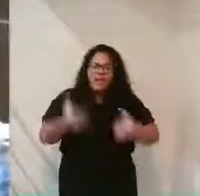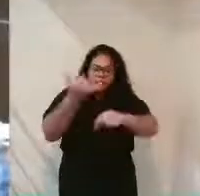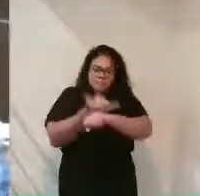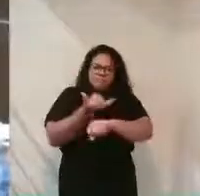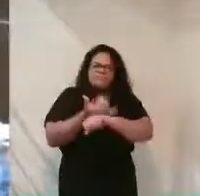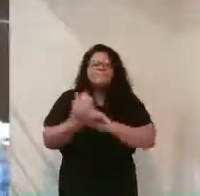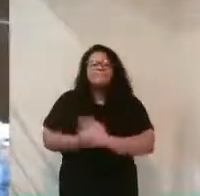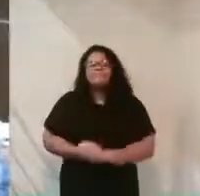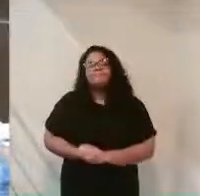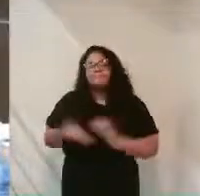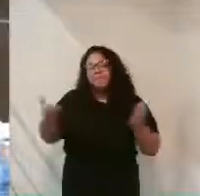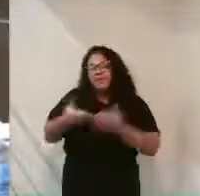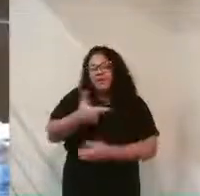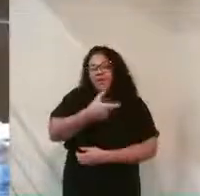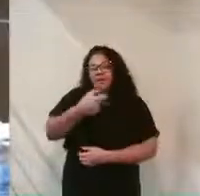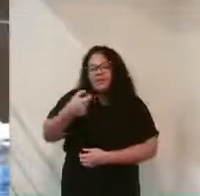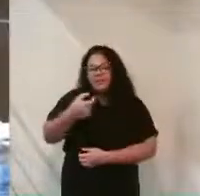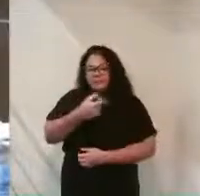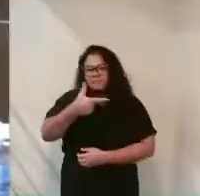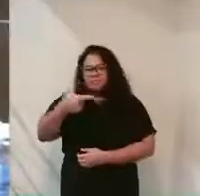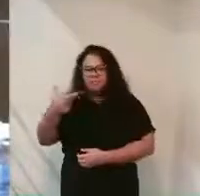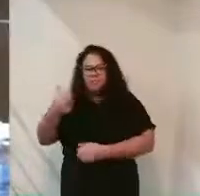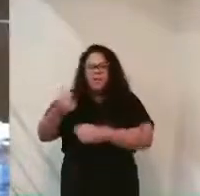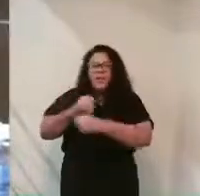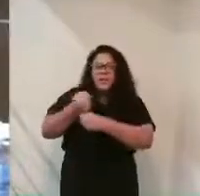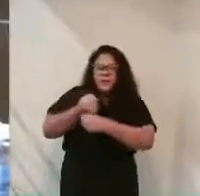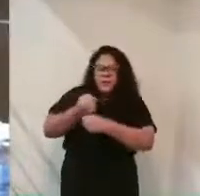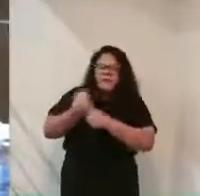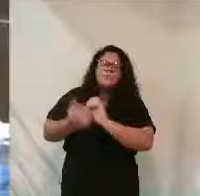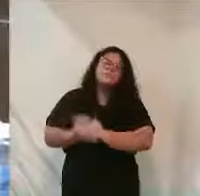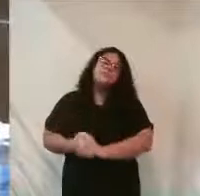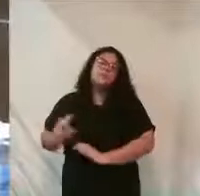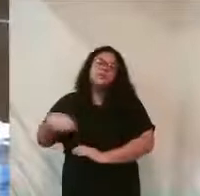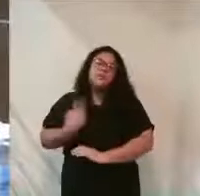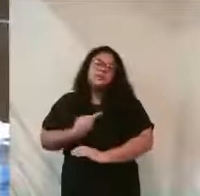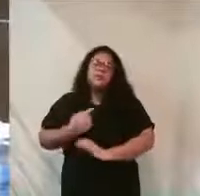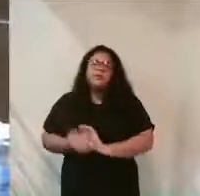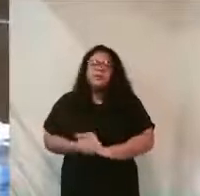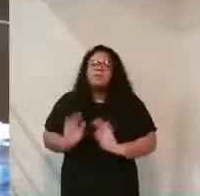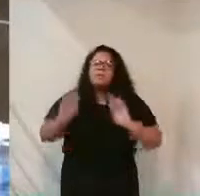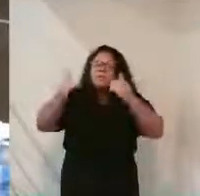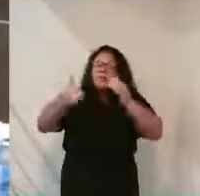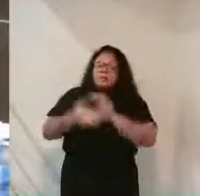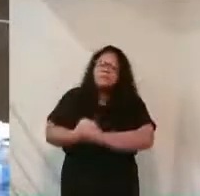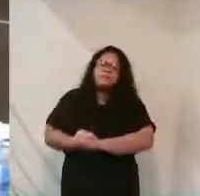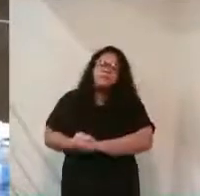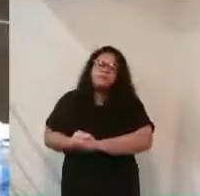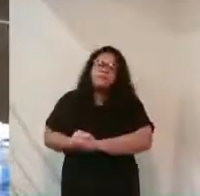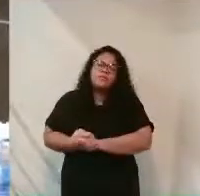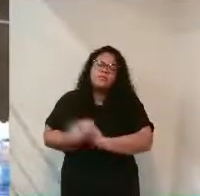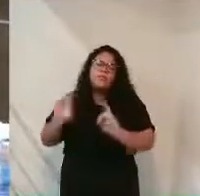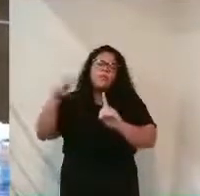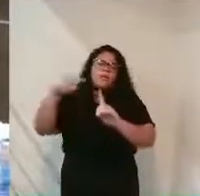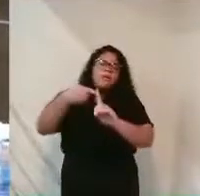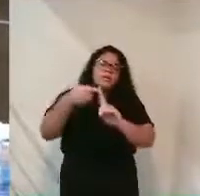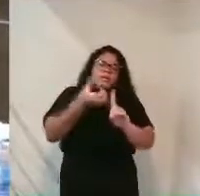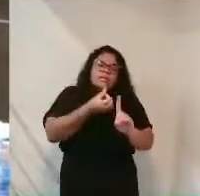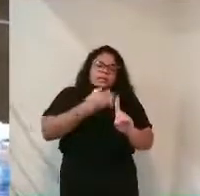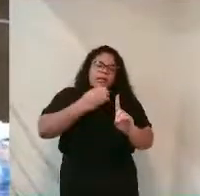meta 60 mil toneladas, mas a gente provavelmente vai encerrar esse ano aí com mais de 65 mil toneladas